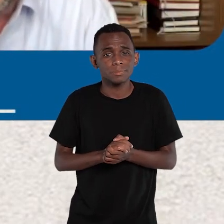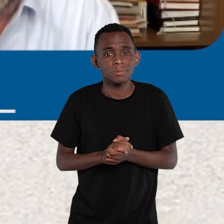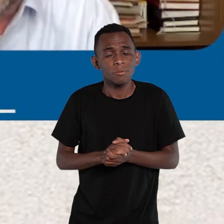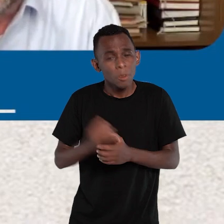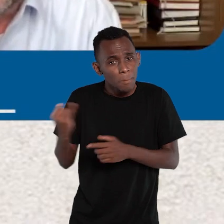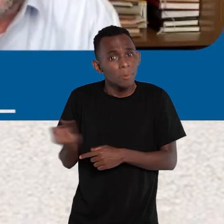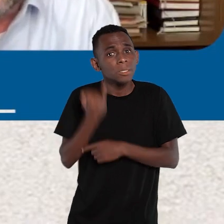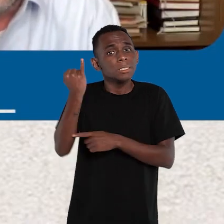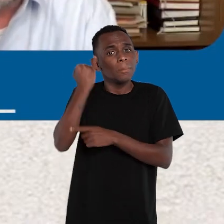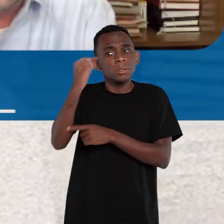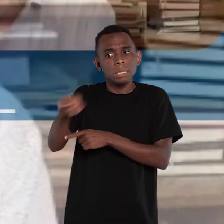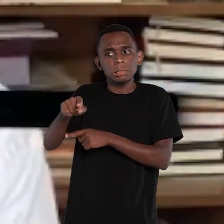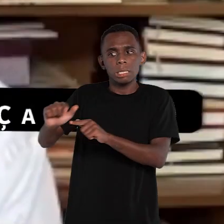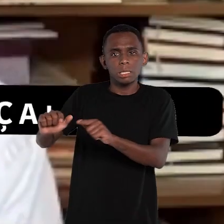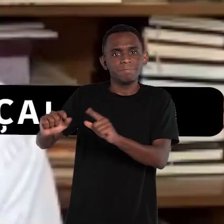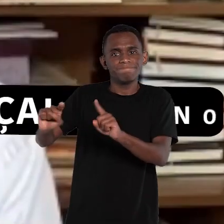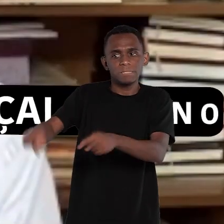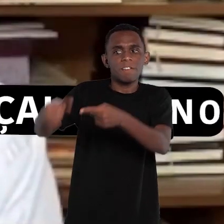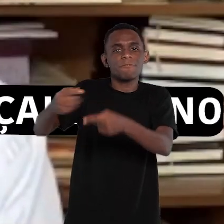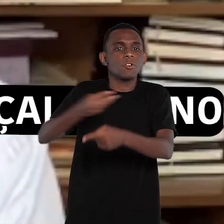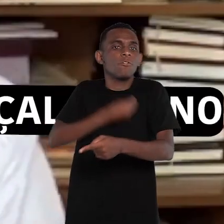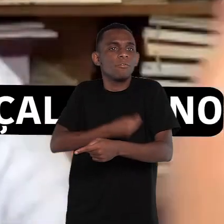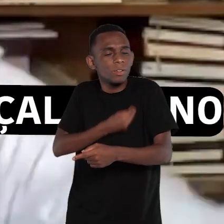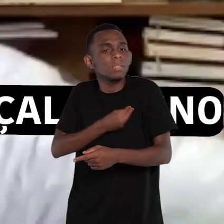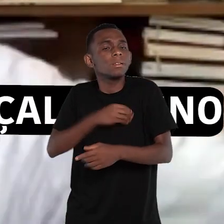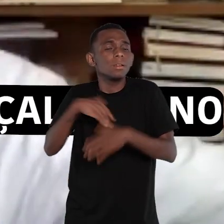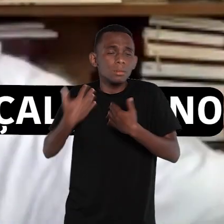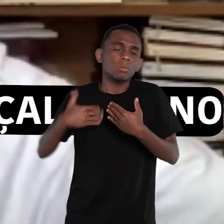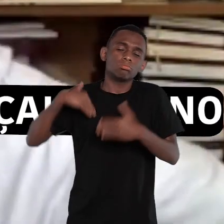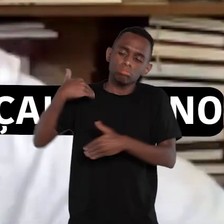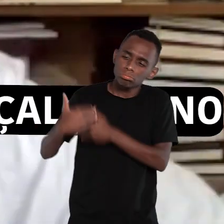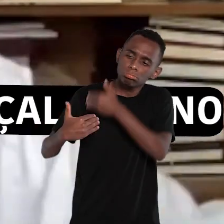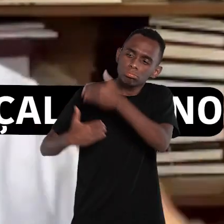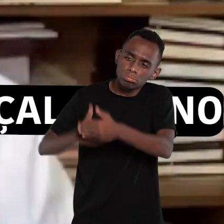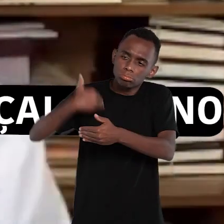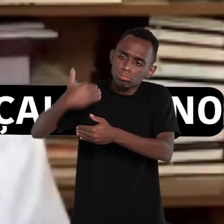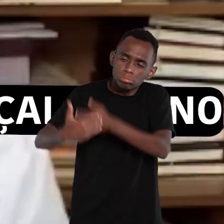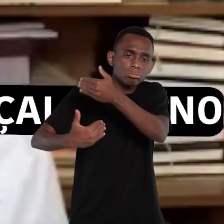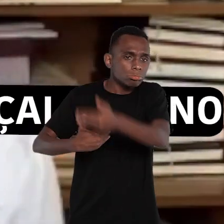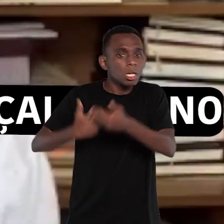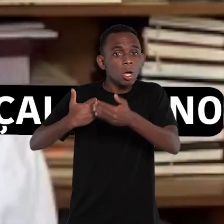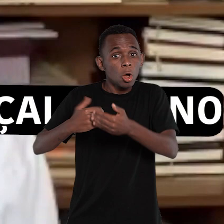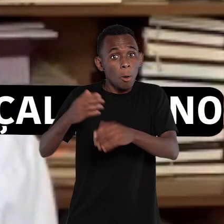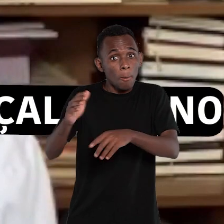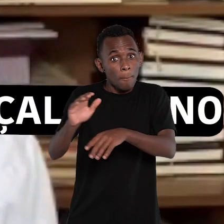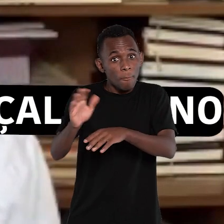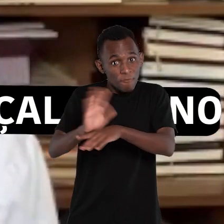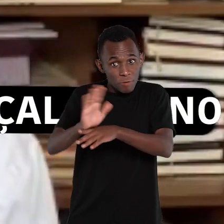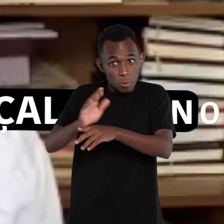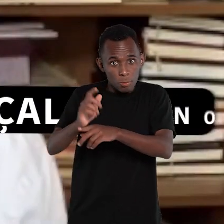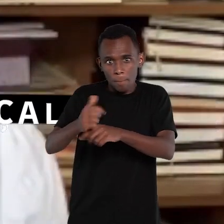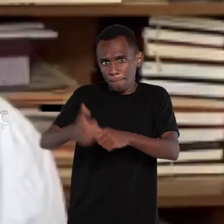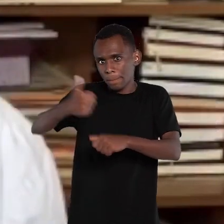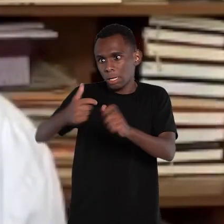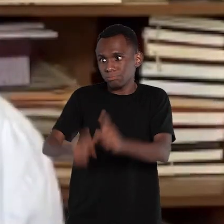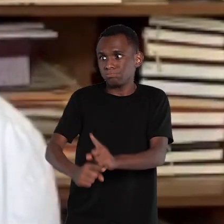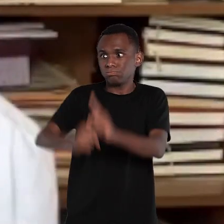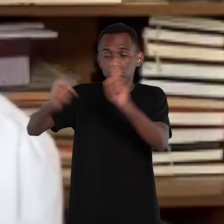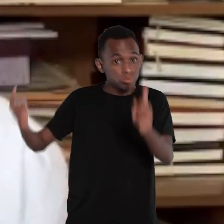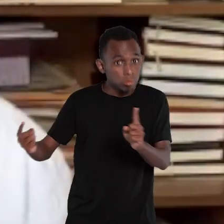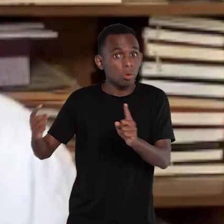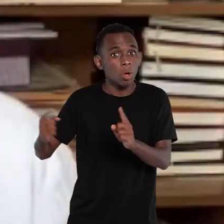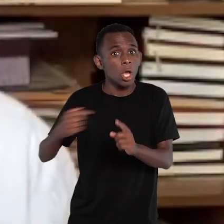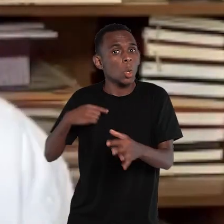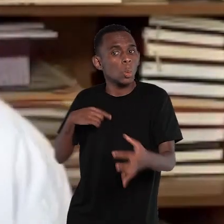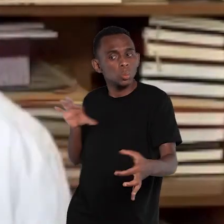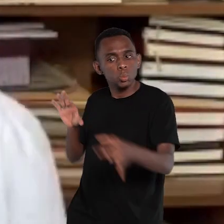da maneira como o Beto encarava a vida. E aí termina que eu vou acabar me envolvendo no primeiro longa dele, que é Os Matadores,